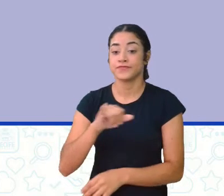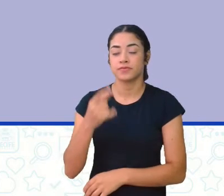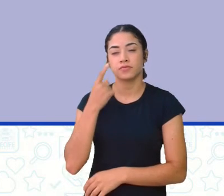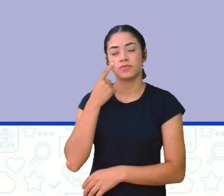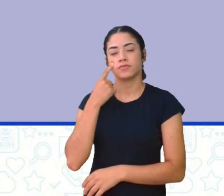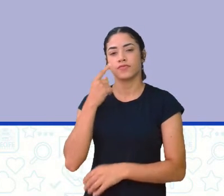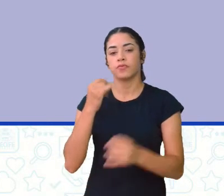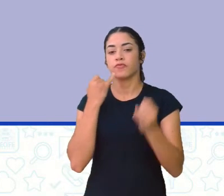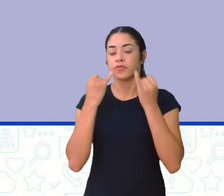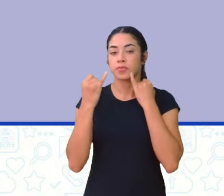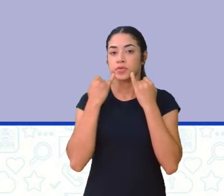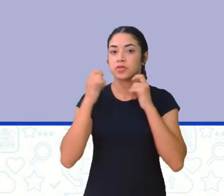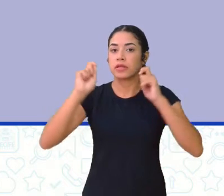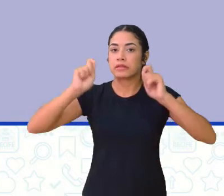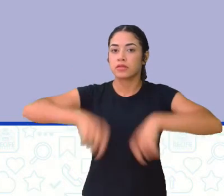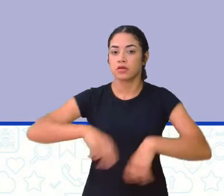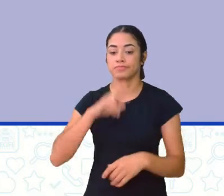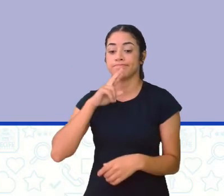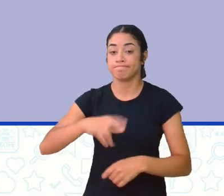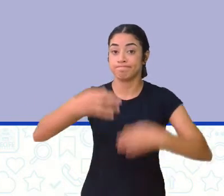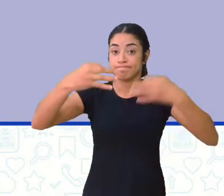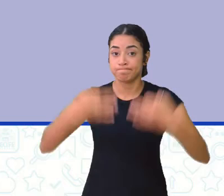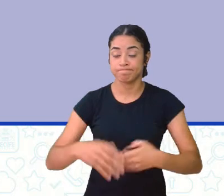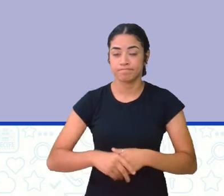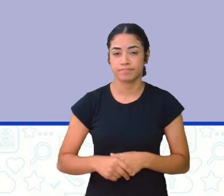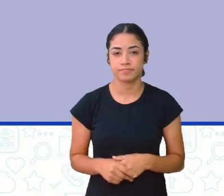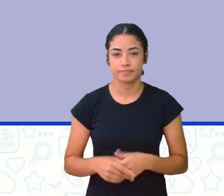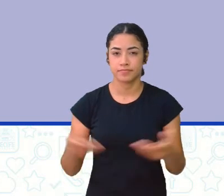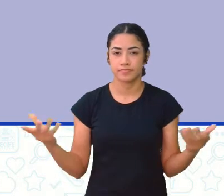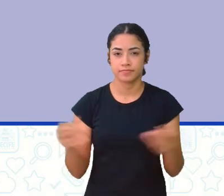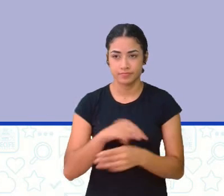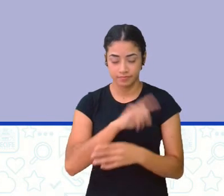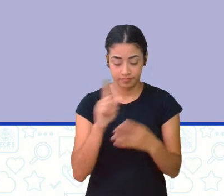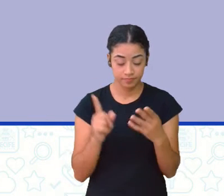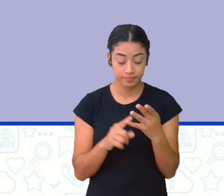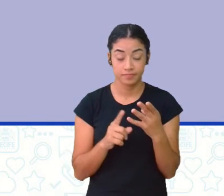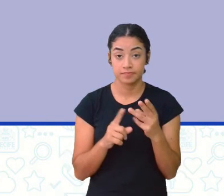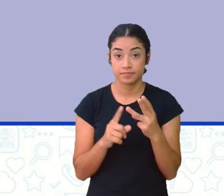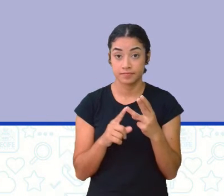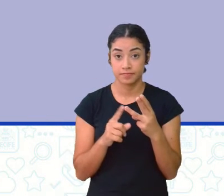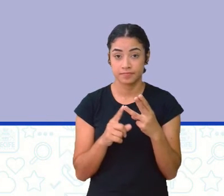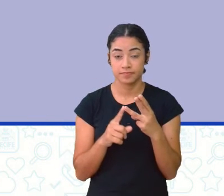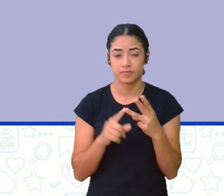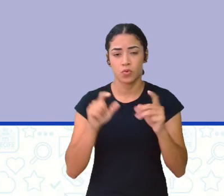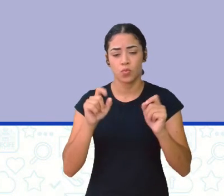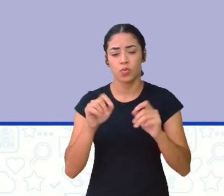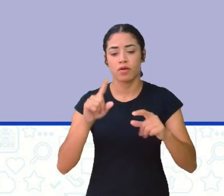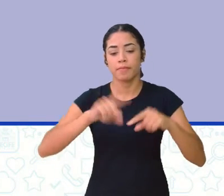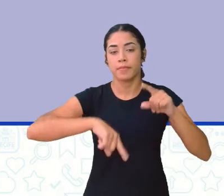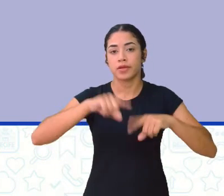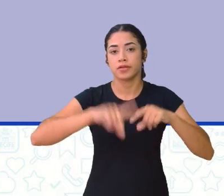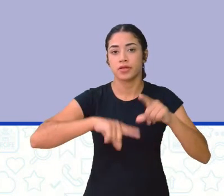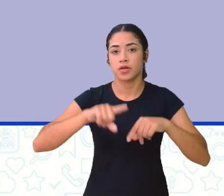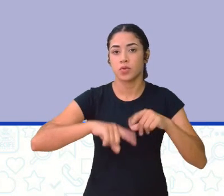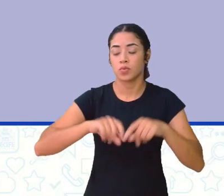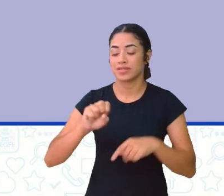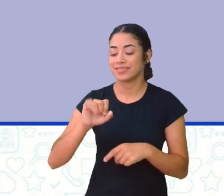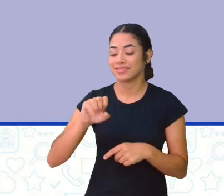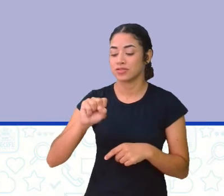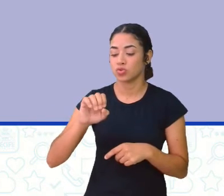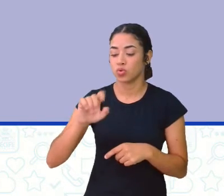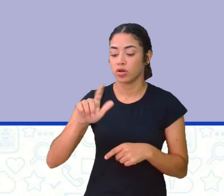com propriedade essas questões. E a terceira situação, problema é, o que são materiais isolantes